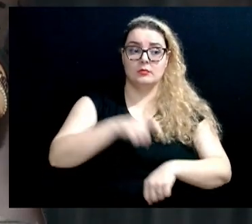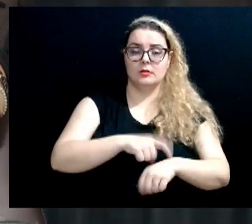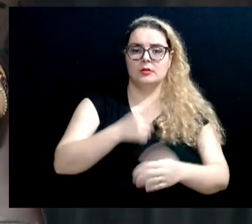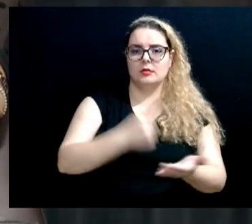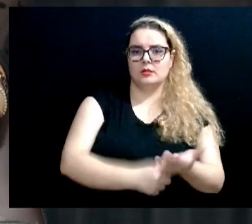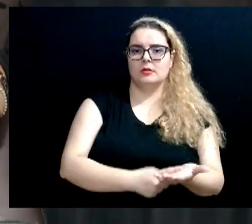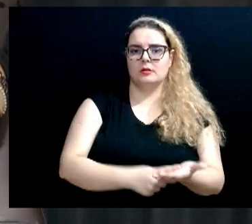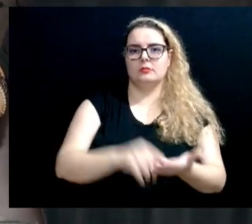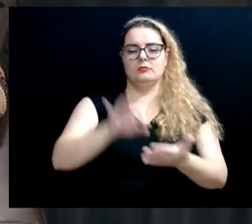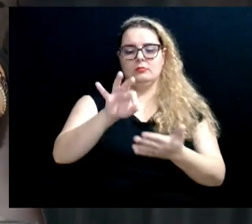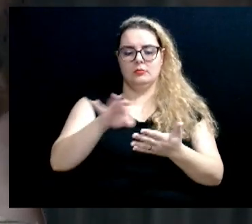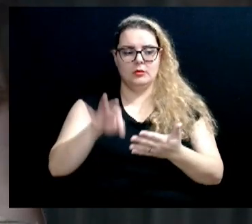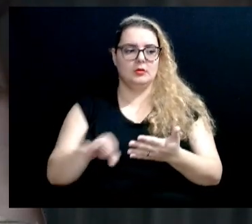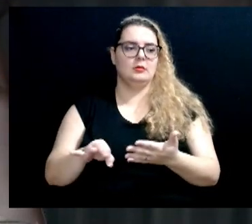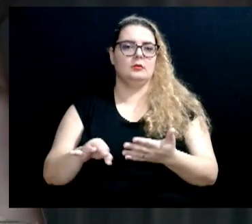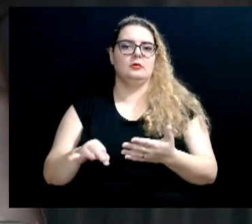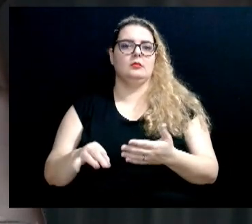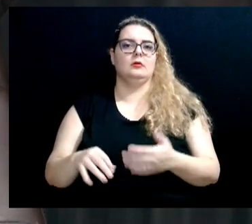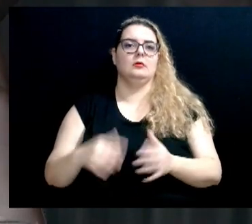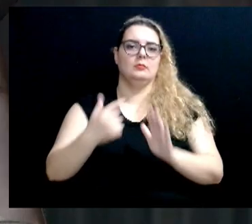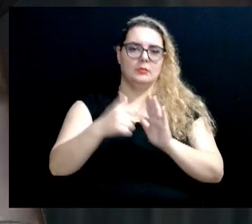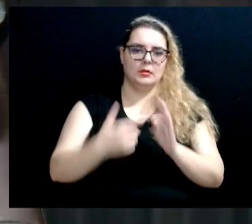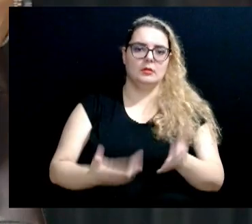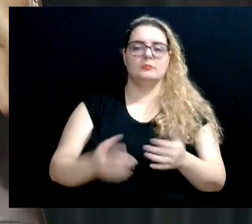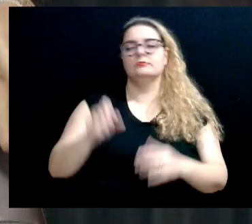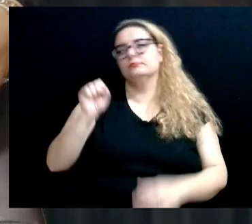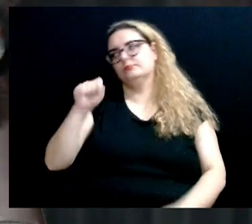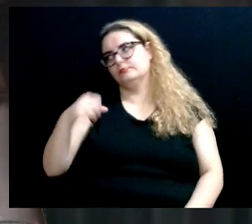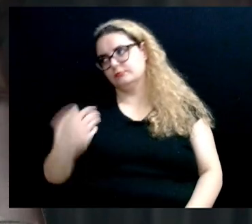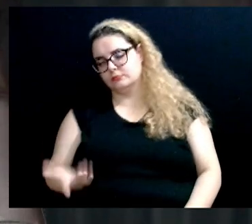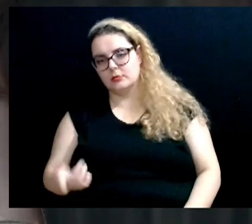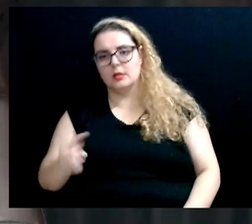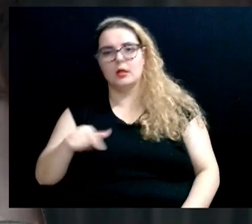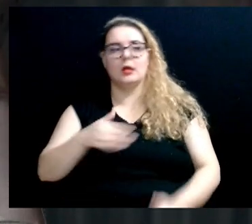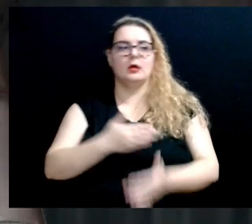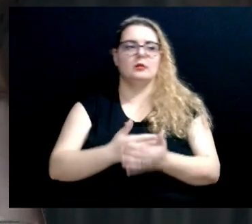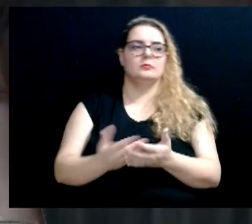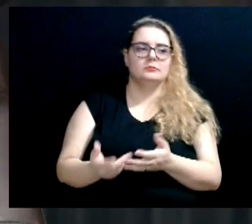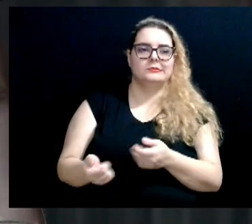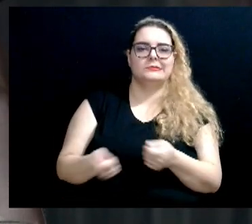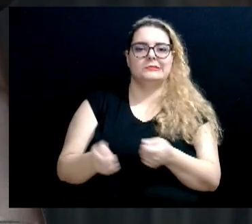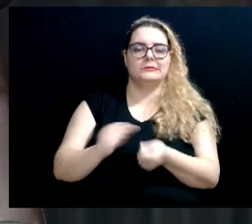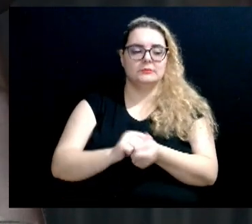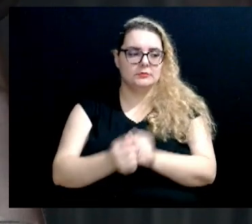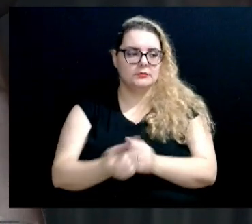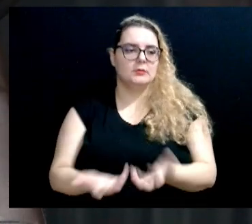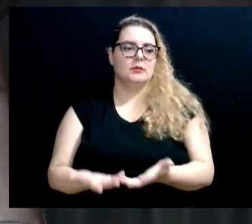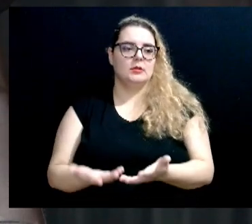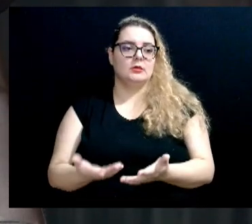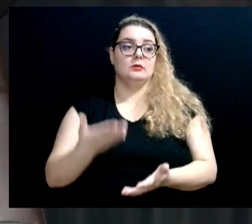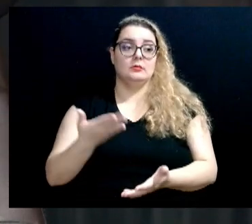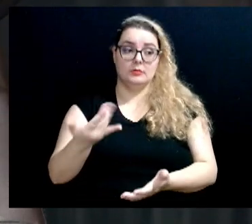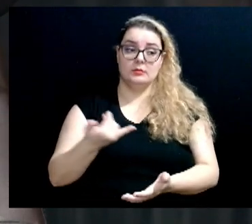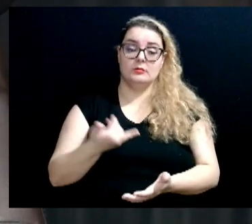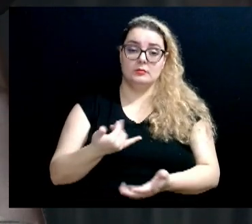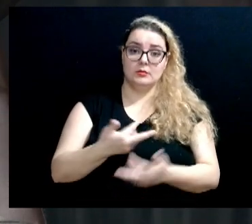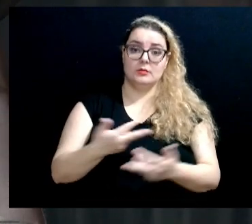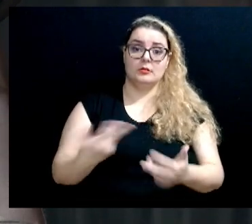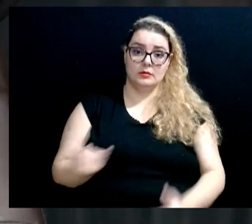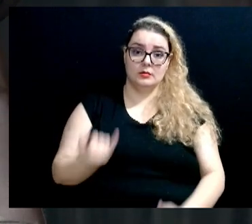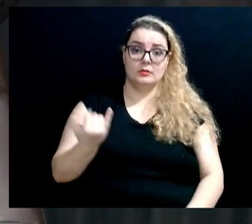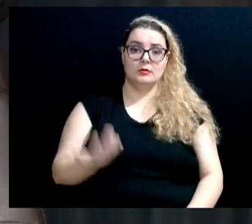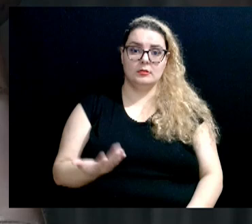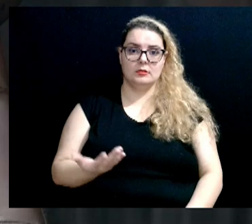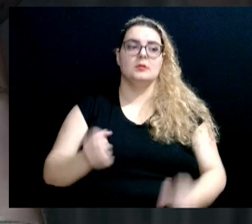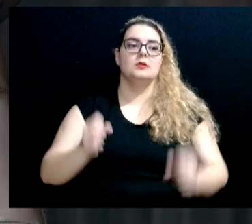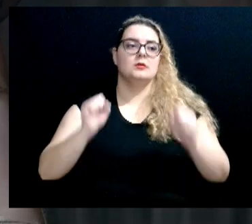meu item da lista. Sim. E aí a gente começa a espremer. E você traz um ponto muito importante, que é o ponto de que, sim, a atividade física ela